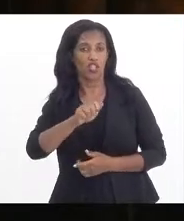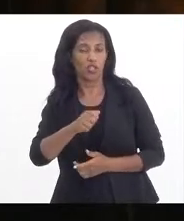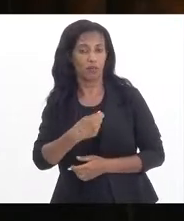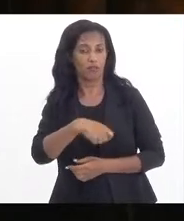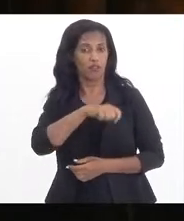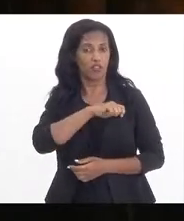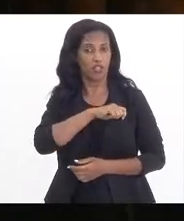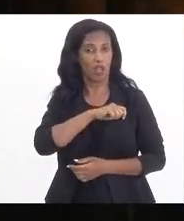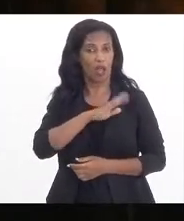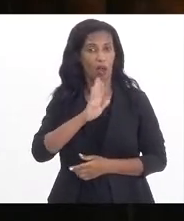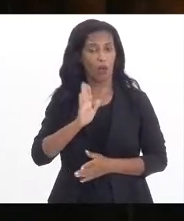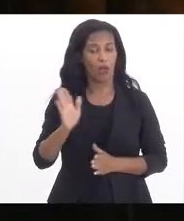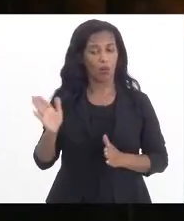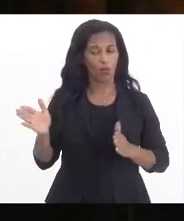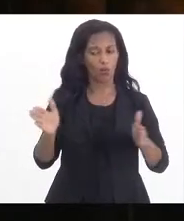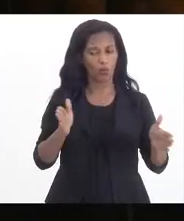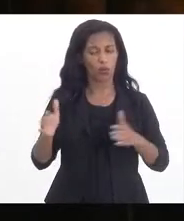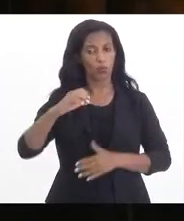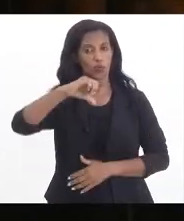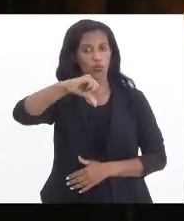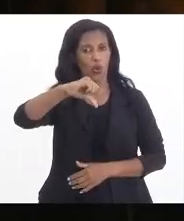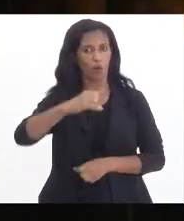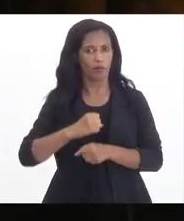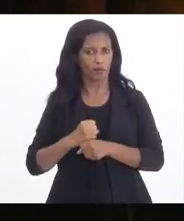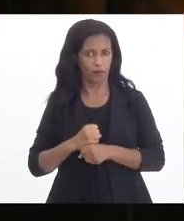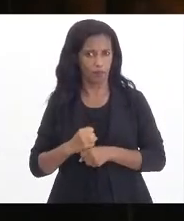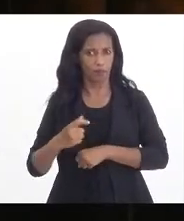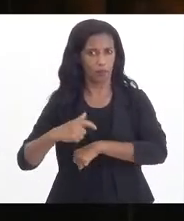é para durar 9 anos.